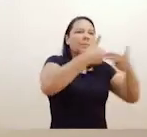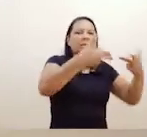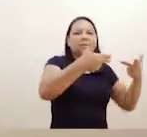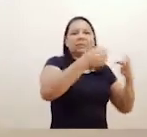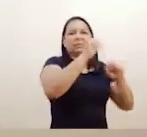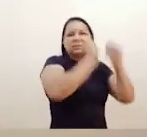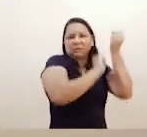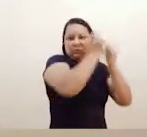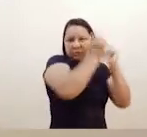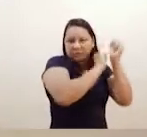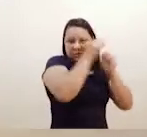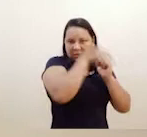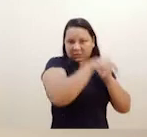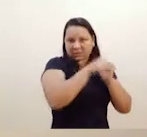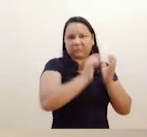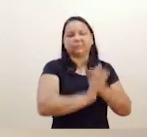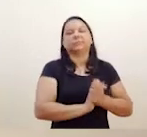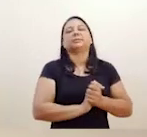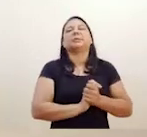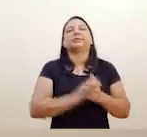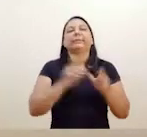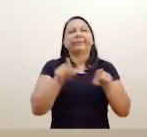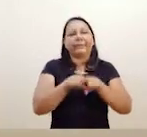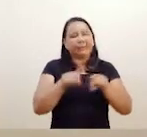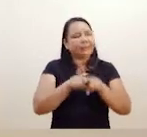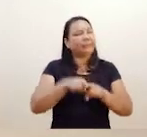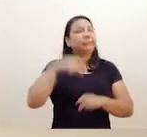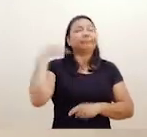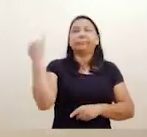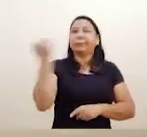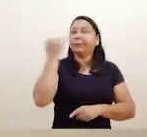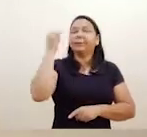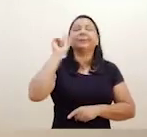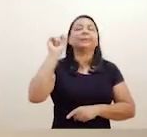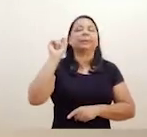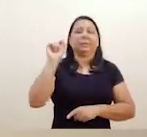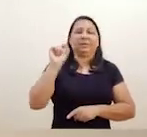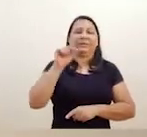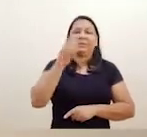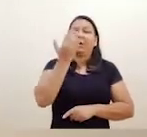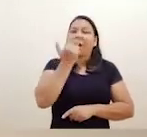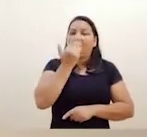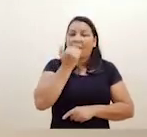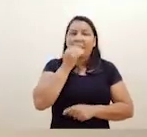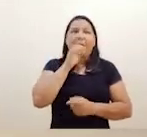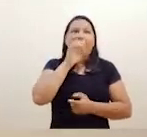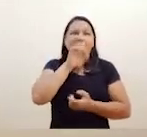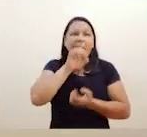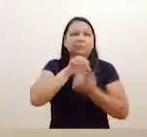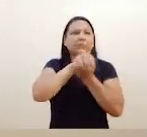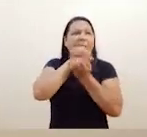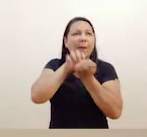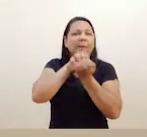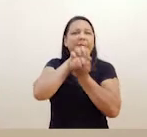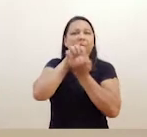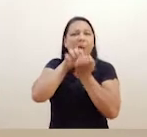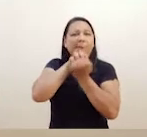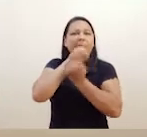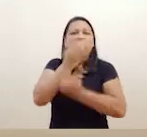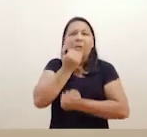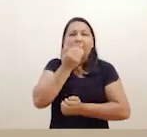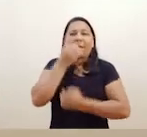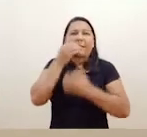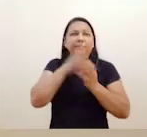em alimentos industrializados, tá bom? A quarta dica que eu quero dar é com relação à sua mastigação. É essencial